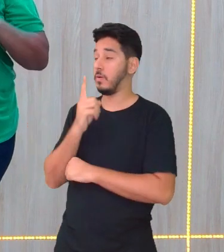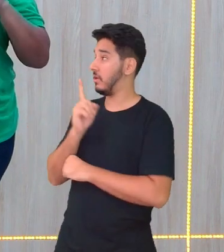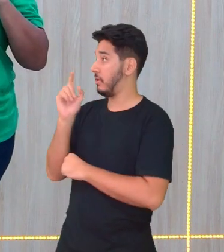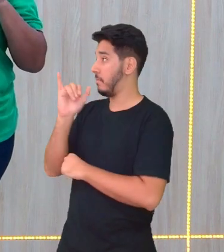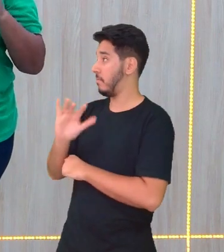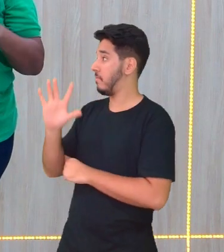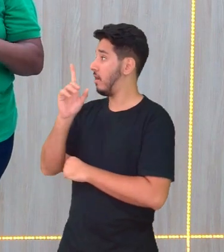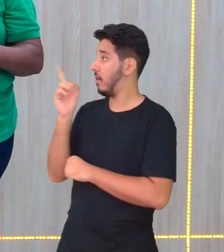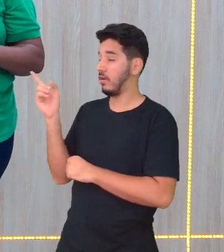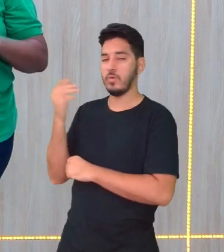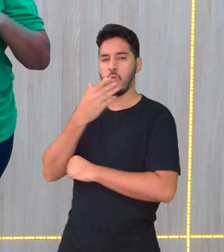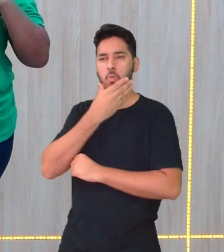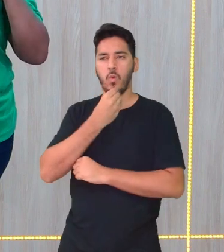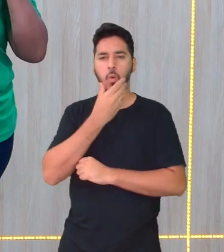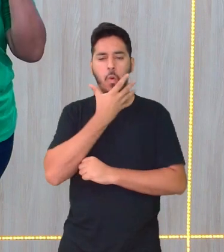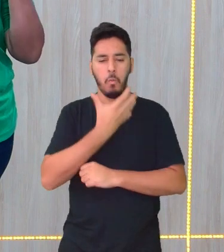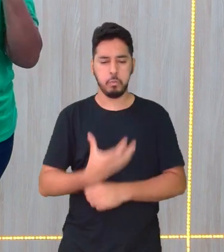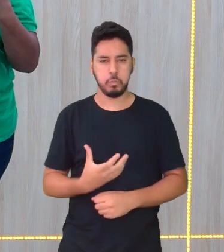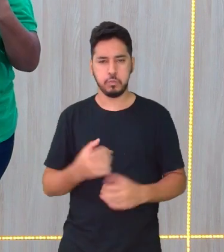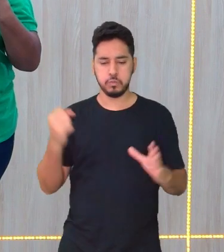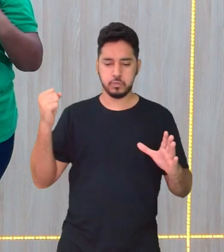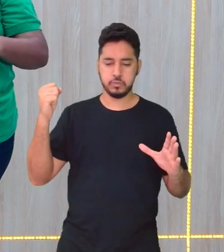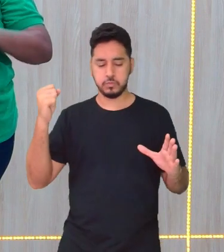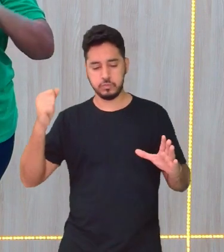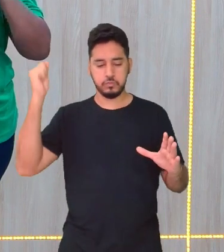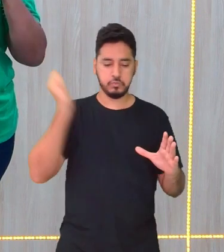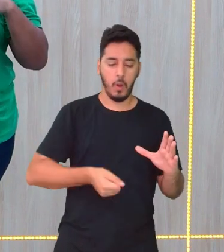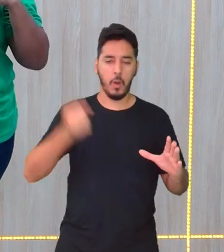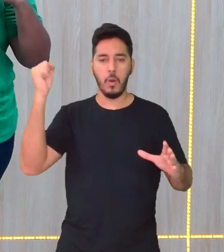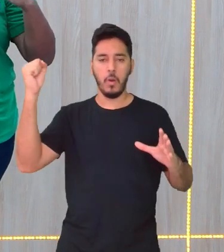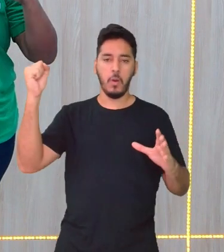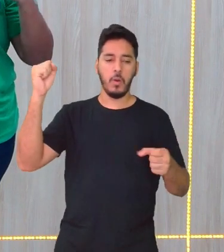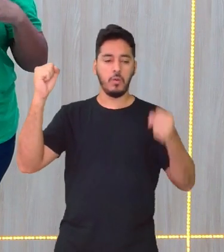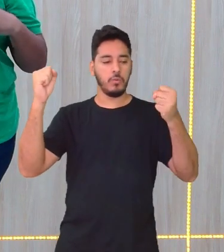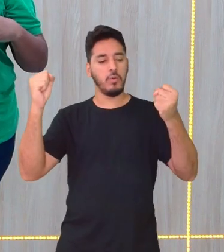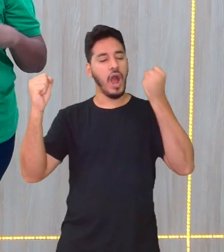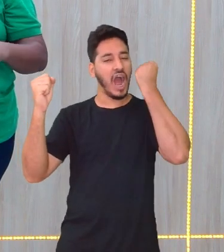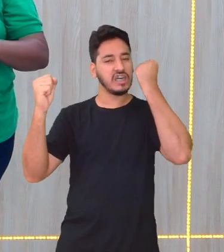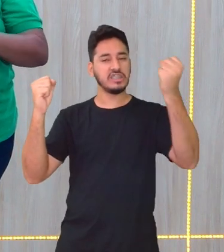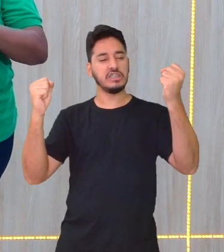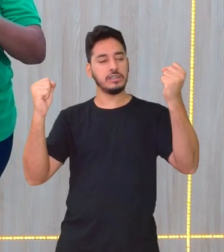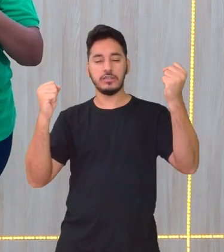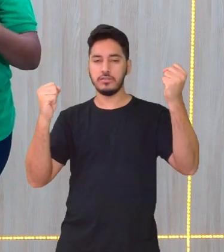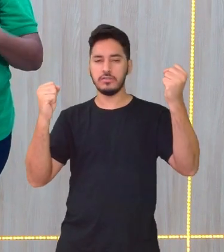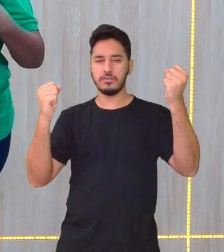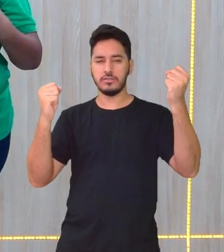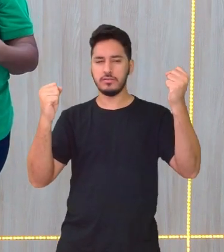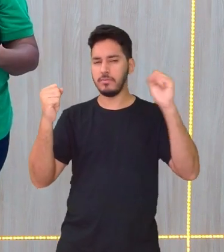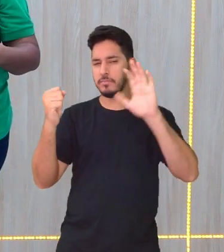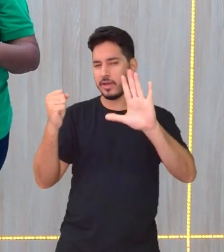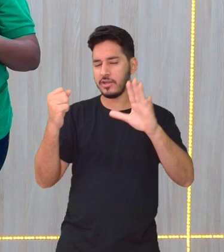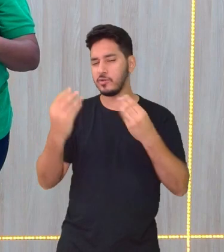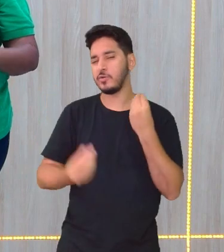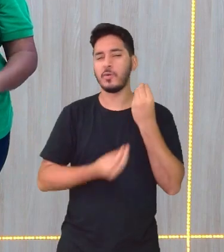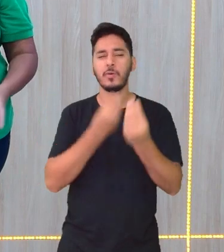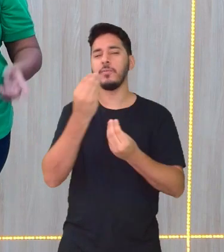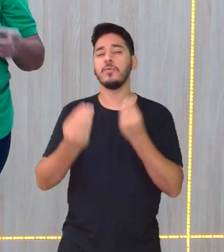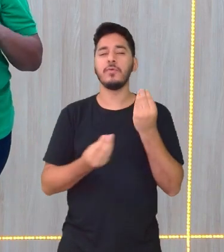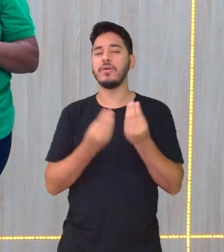né? O homem pré-histórico com sua caça, aí está com seu pedaço de carne, mas como era